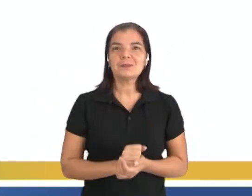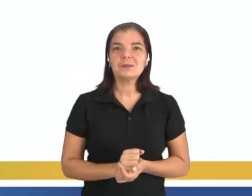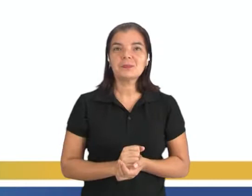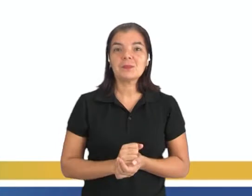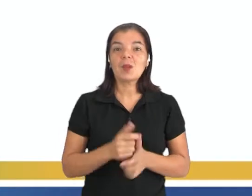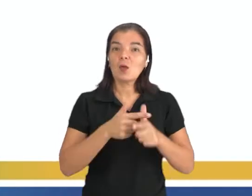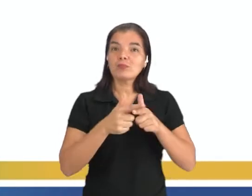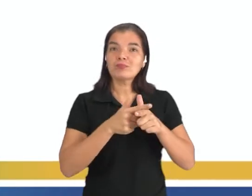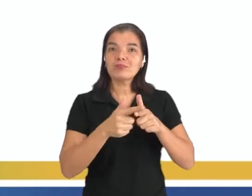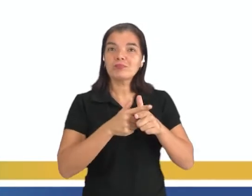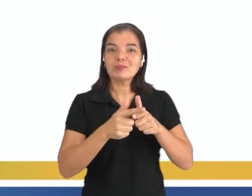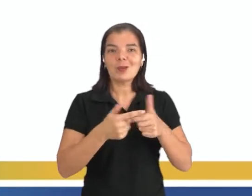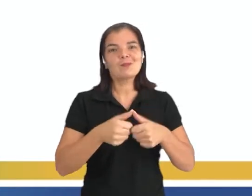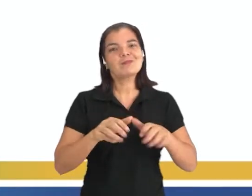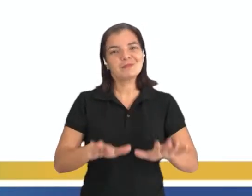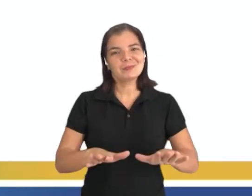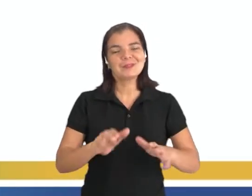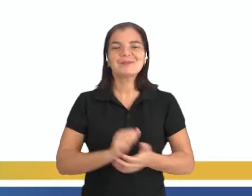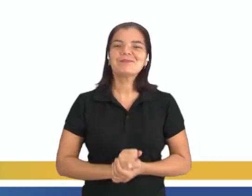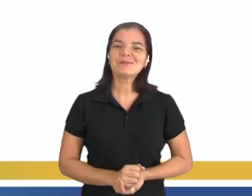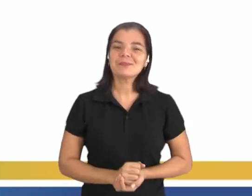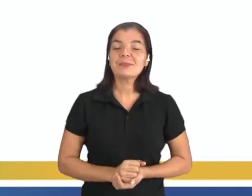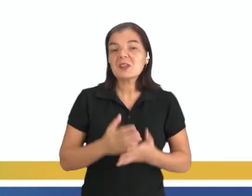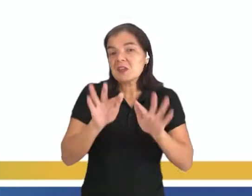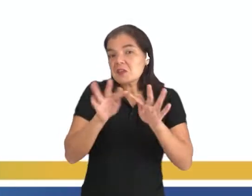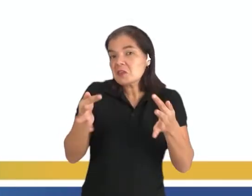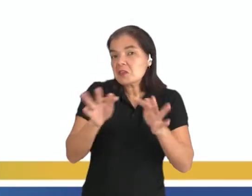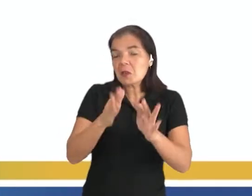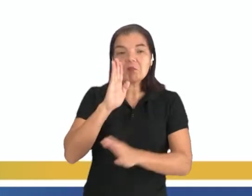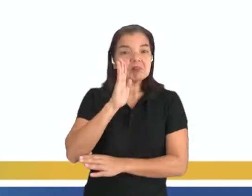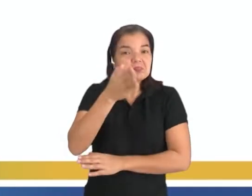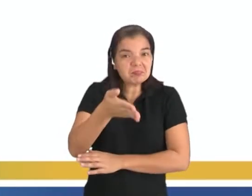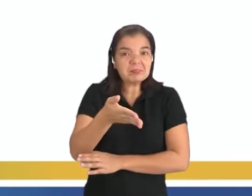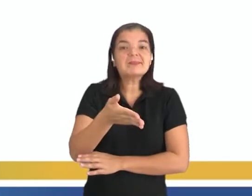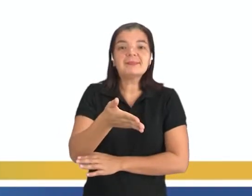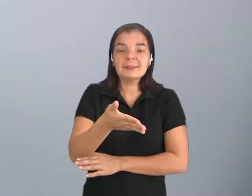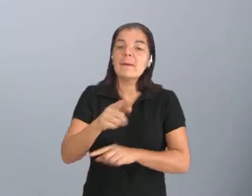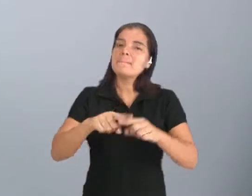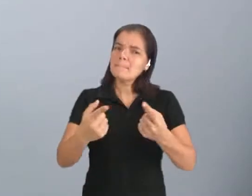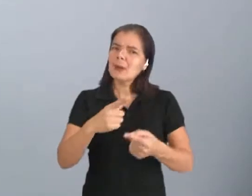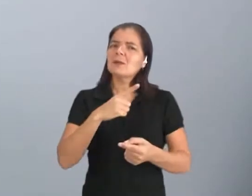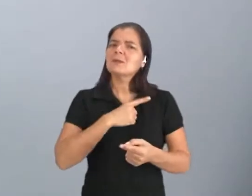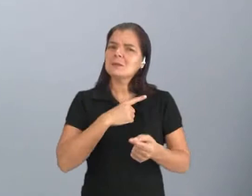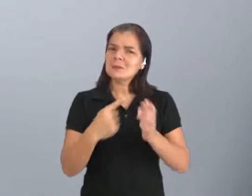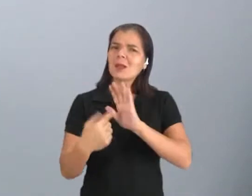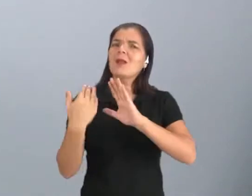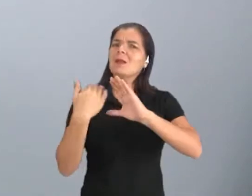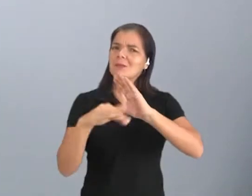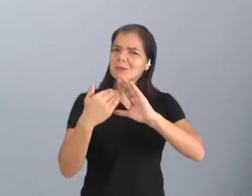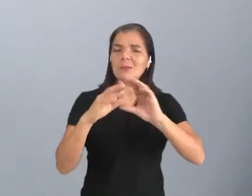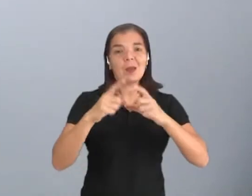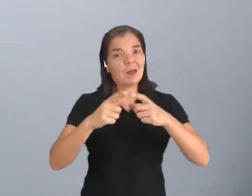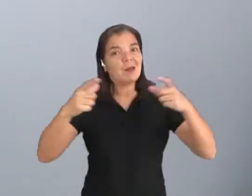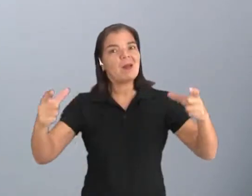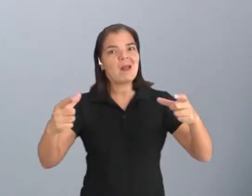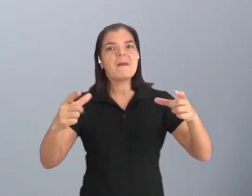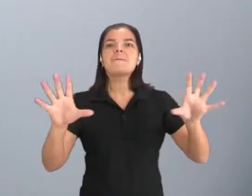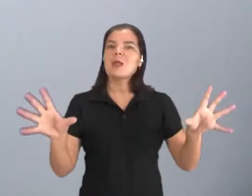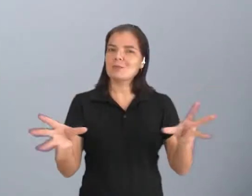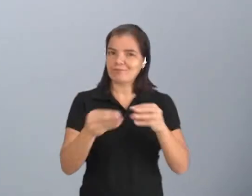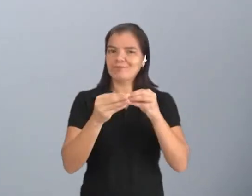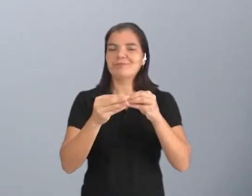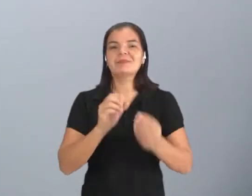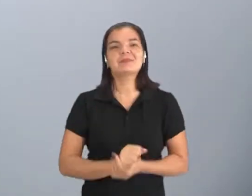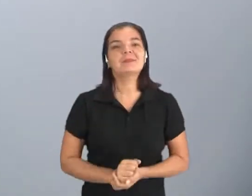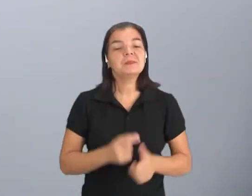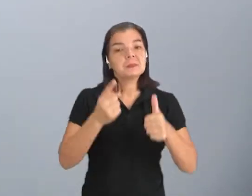as consequências ficam. Bem simples, bem direto, Mas tem uma mensagem aí bem ampla e bem completa.